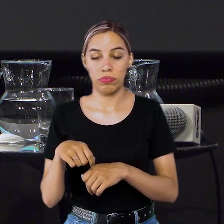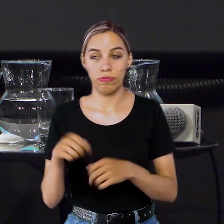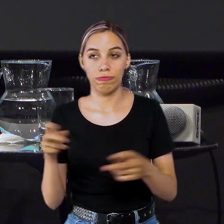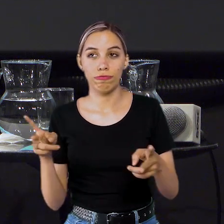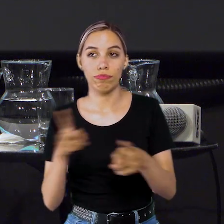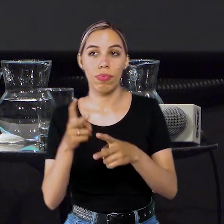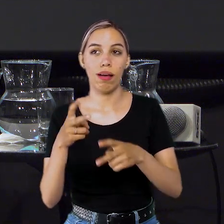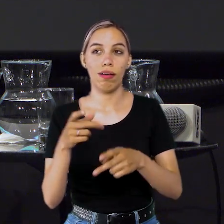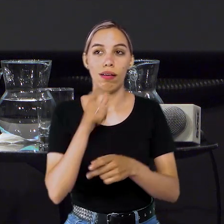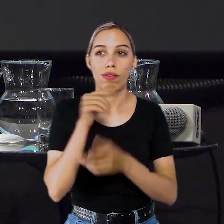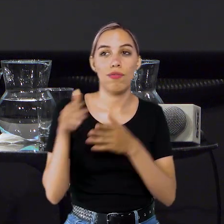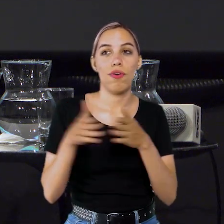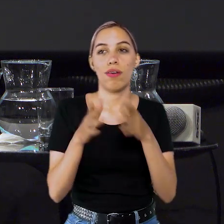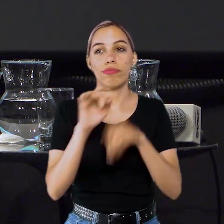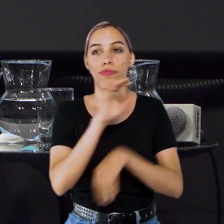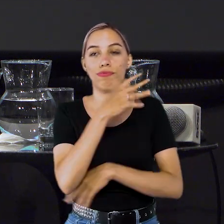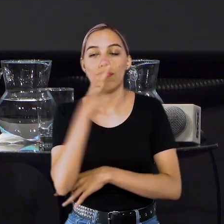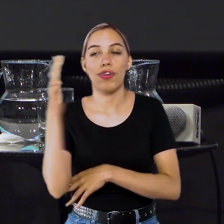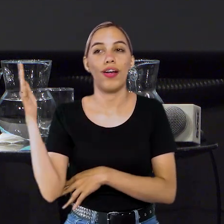partir daí, sim,